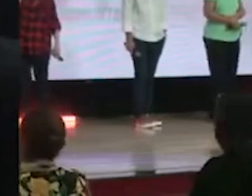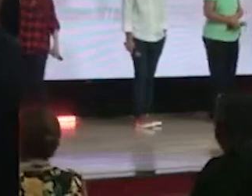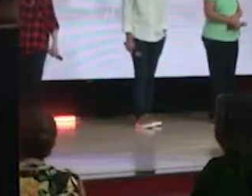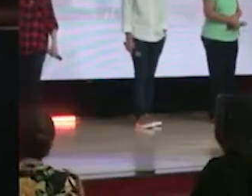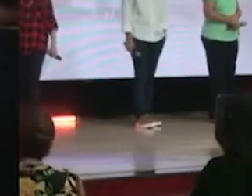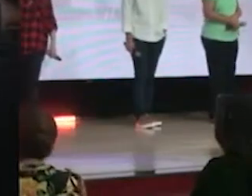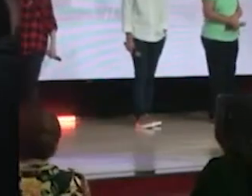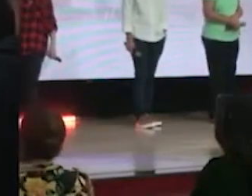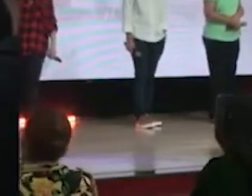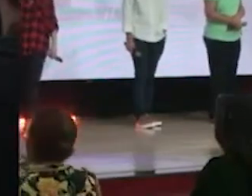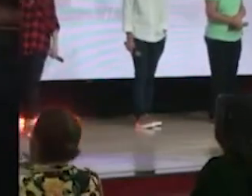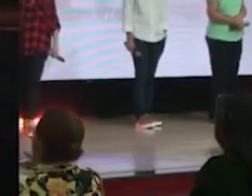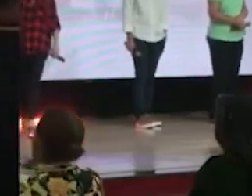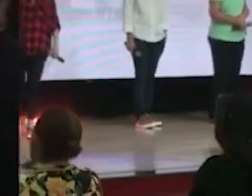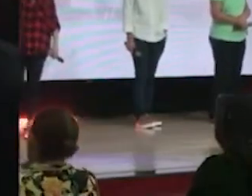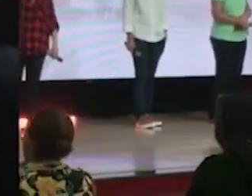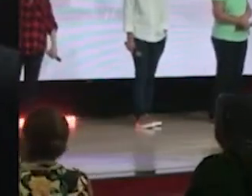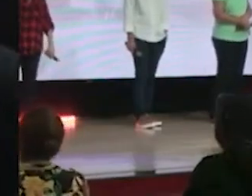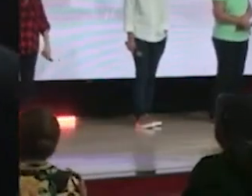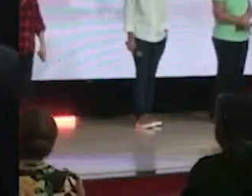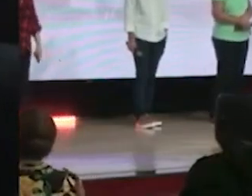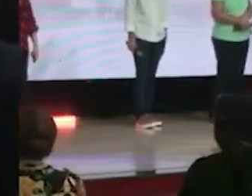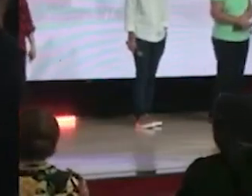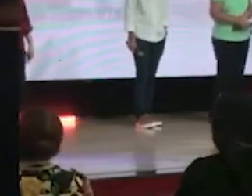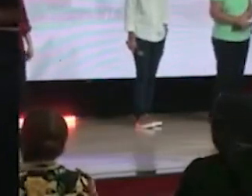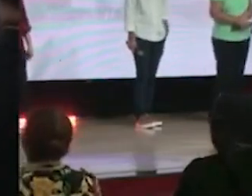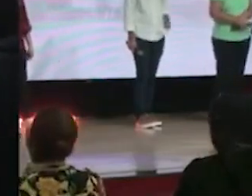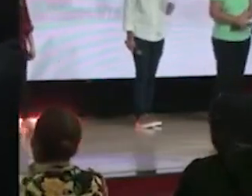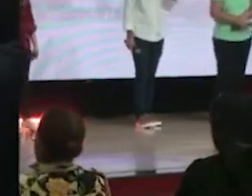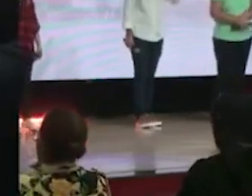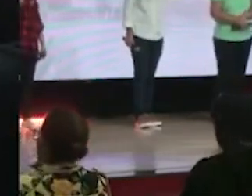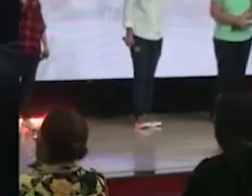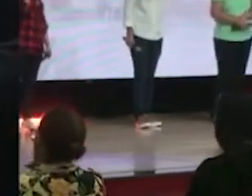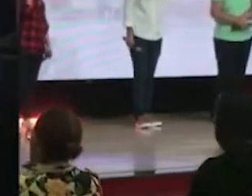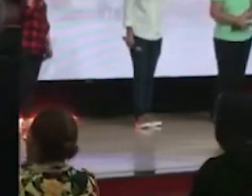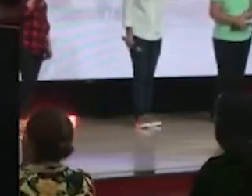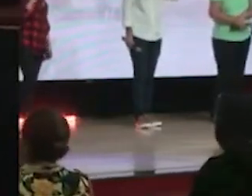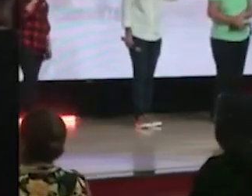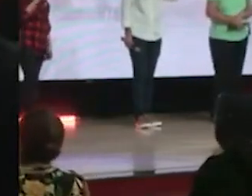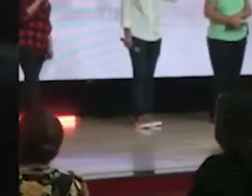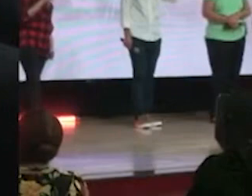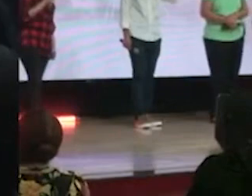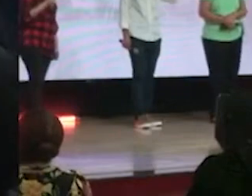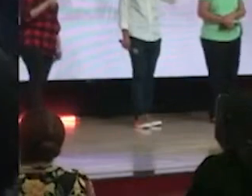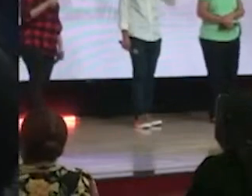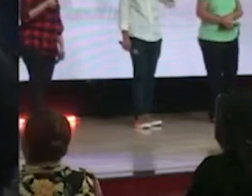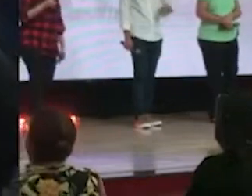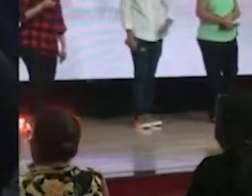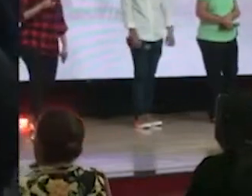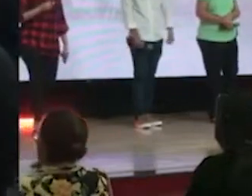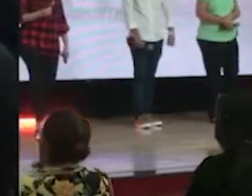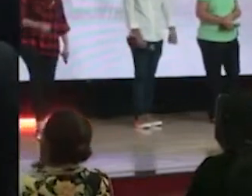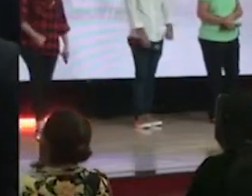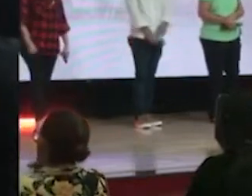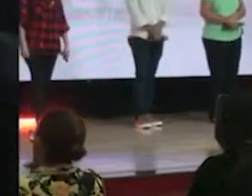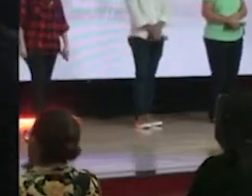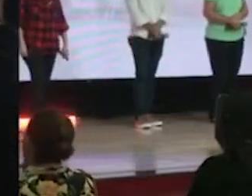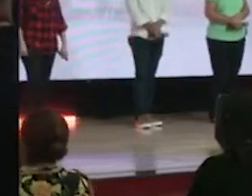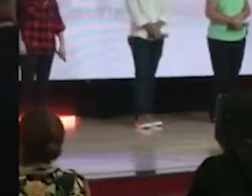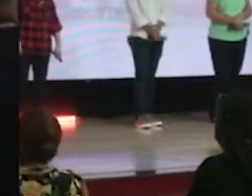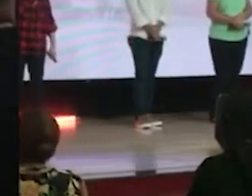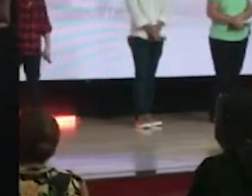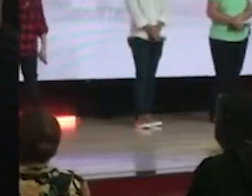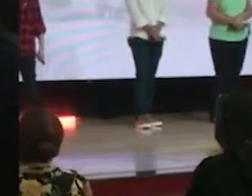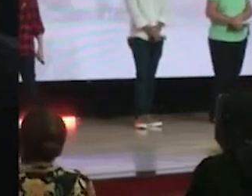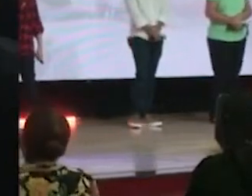o Espírito Santo Te encha antes nós vamos orar pelas grávidas vamos orar pela Gisele pela Viviane a pastora Paula vai